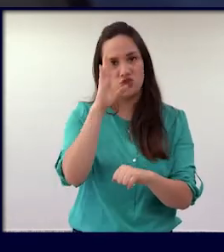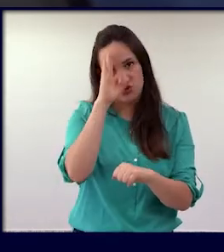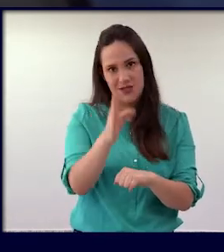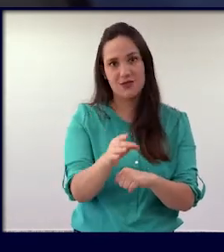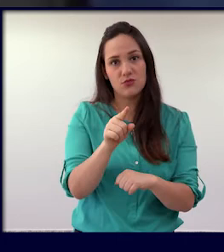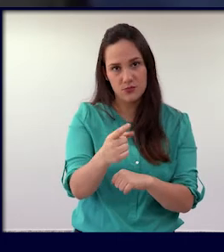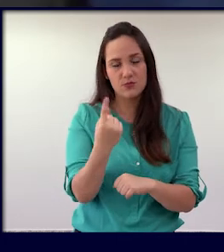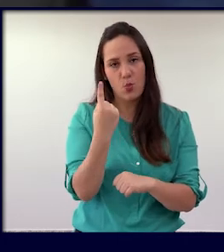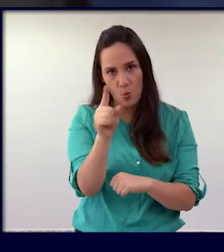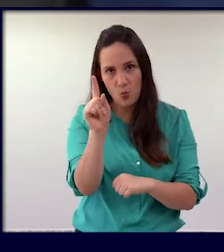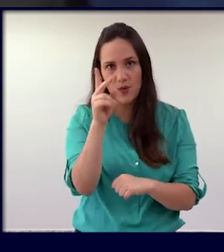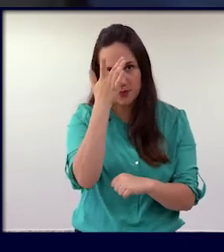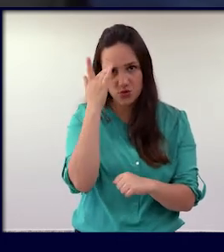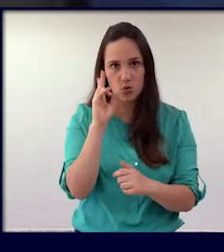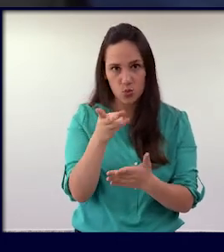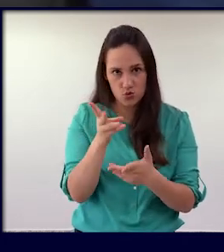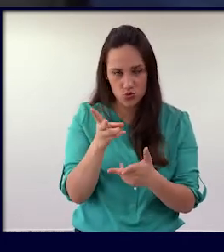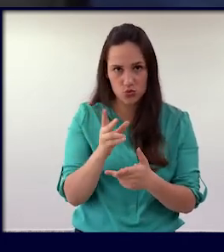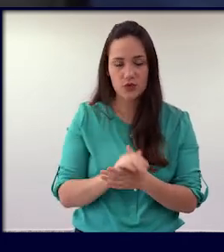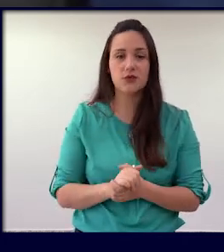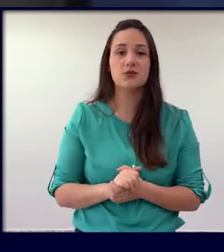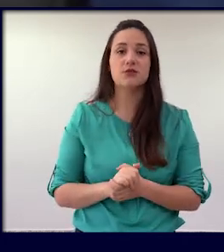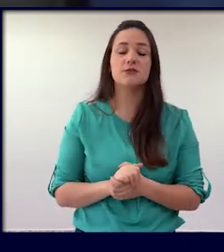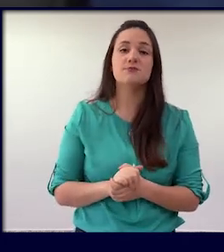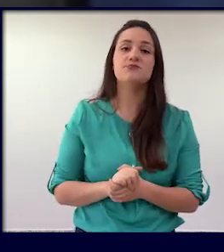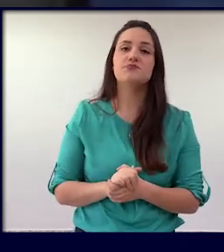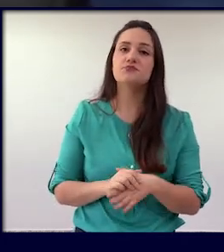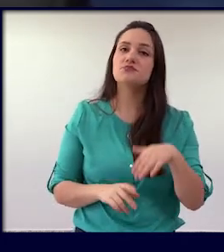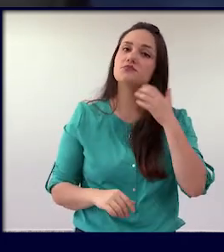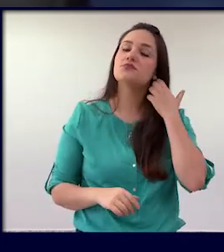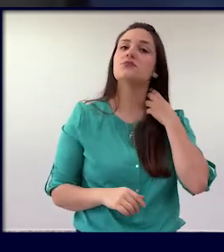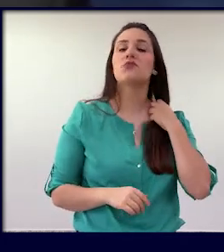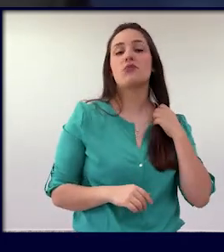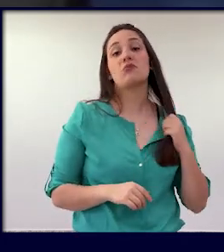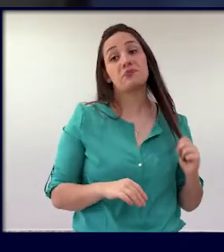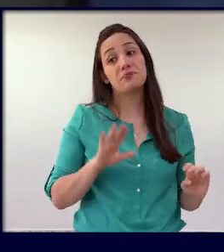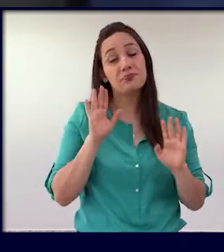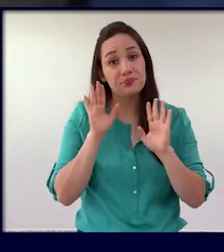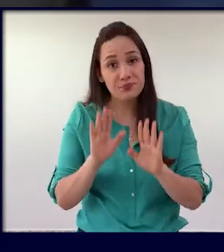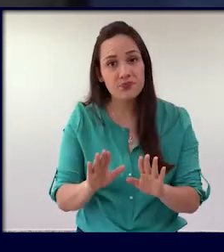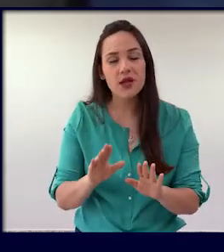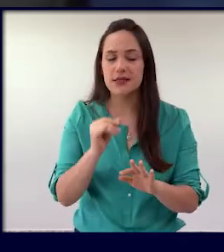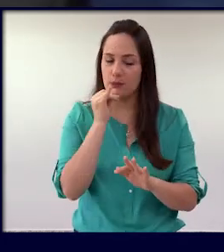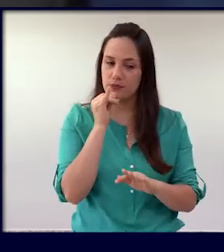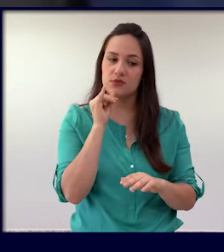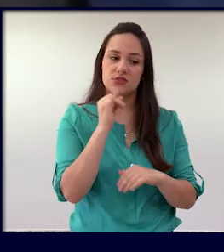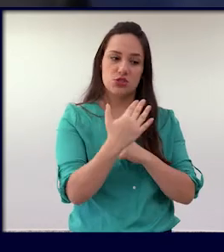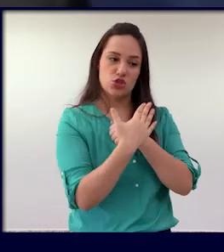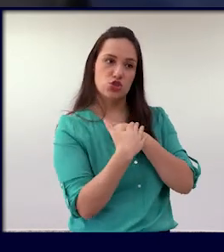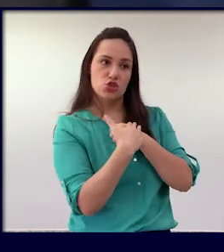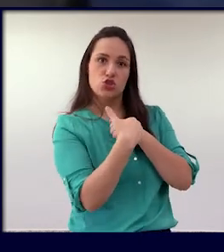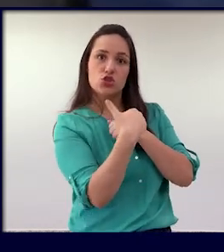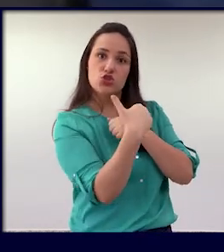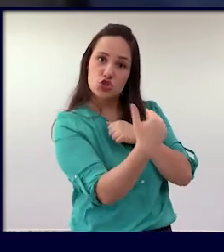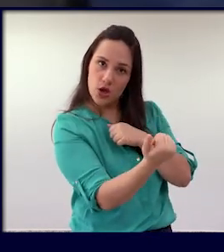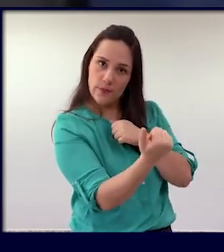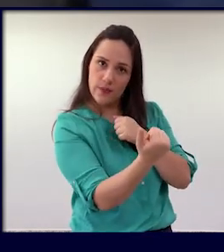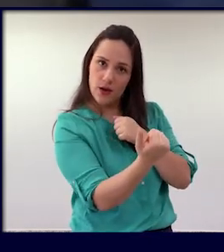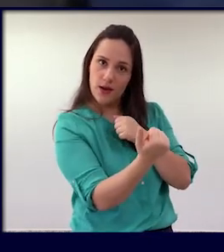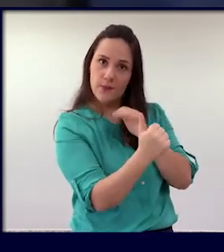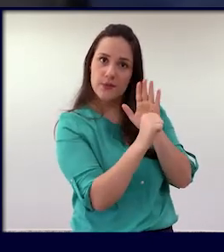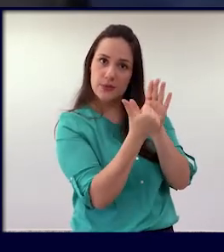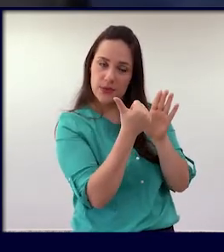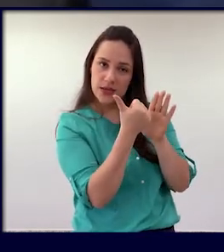continua obrigatoriamente convocada? Sim, quando o eleitor mesário recebe